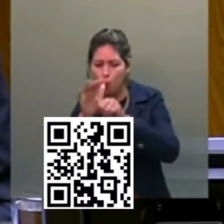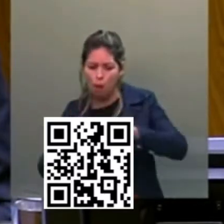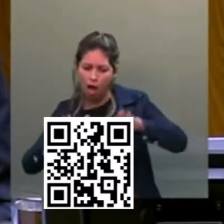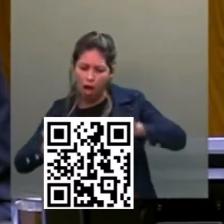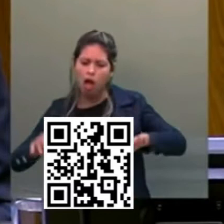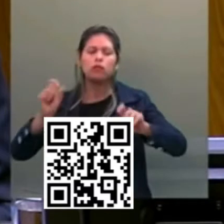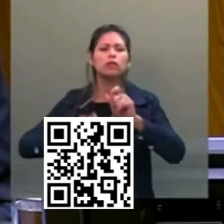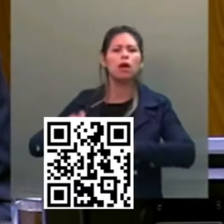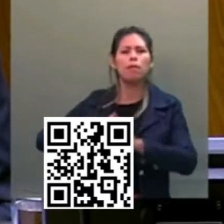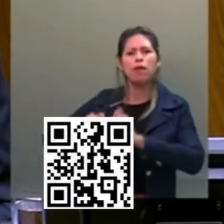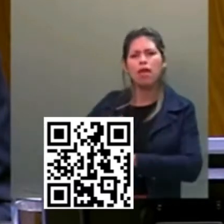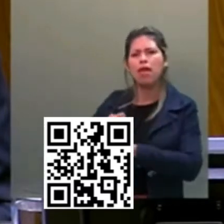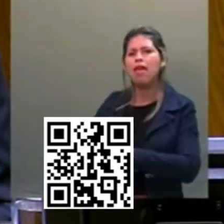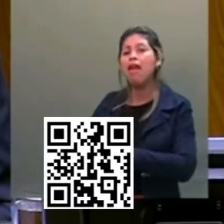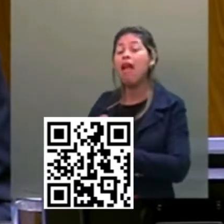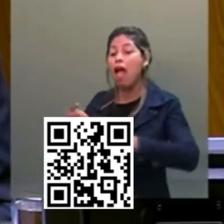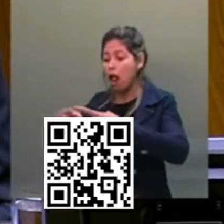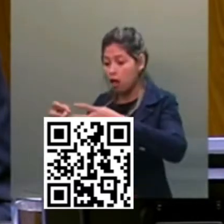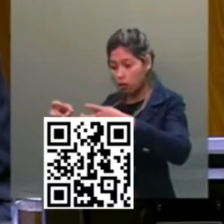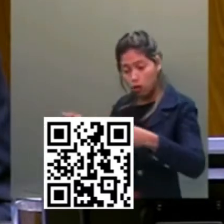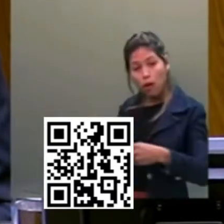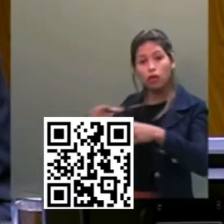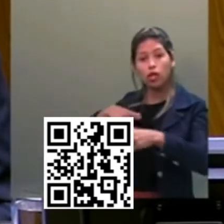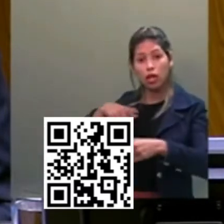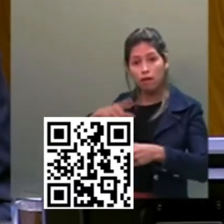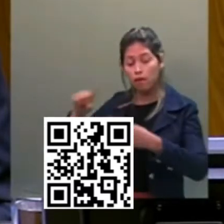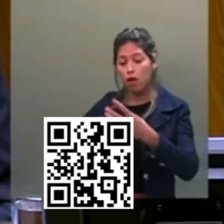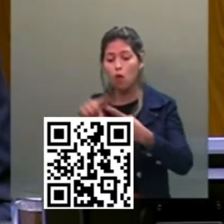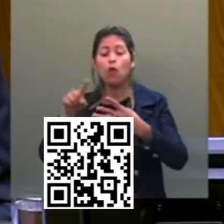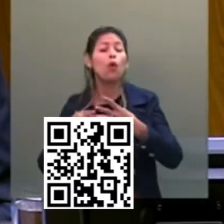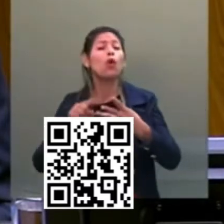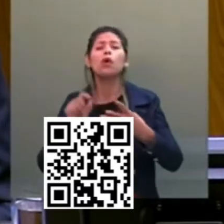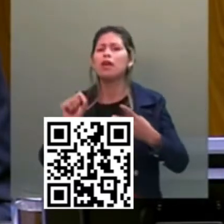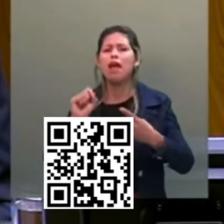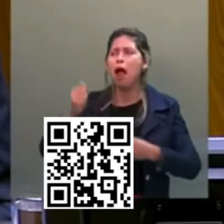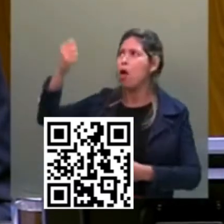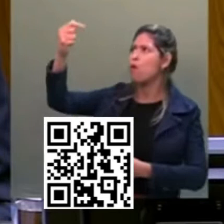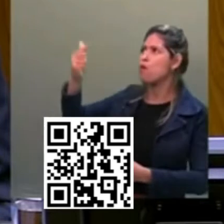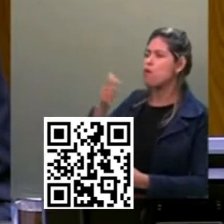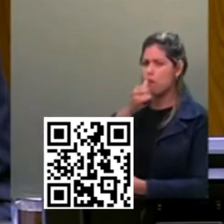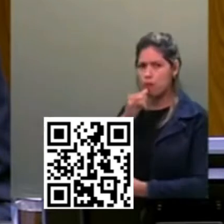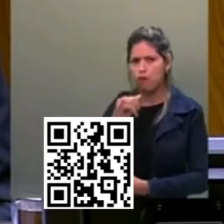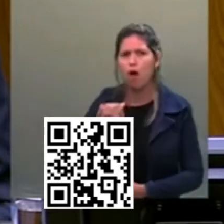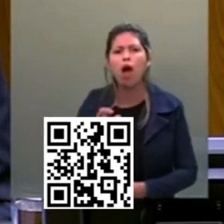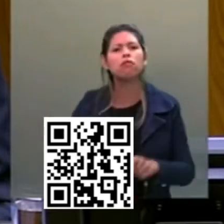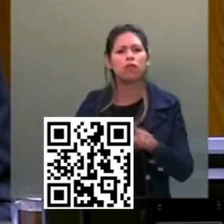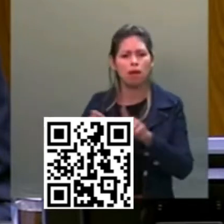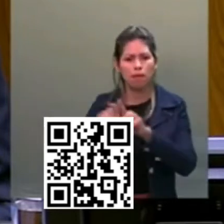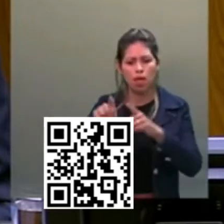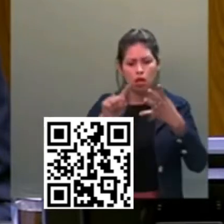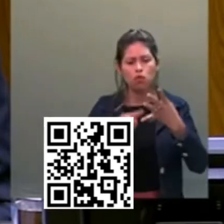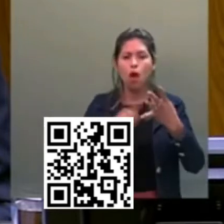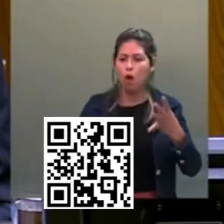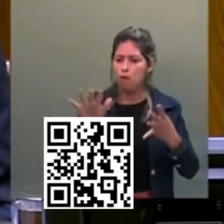da Eletrobras, o Marco Legal de Geração Distribuída na Energia. Em relação ao setor cultural,